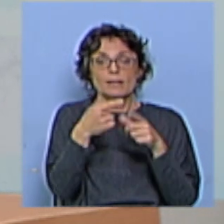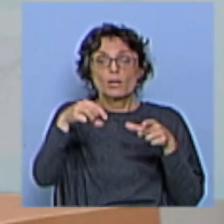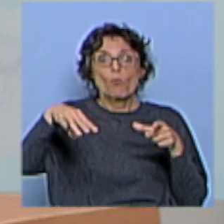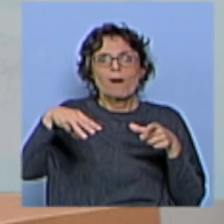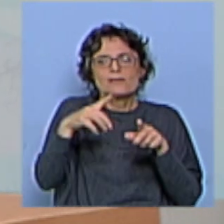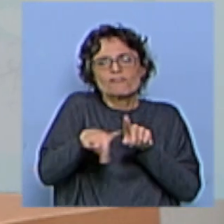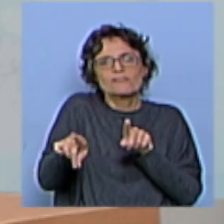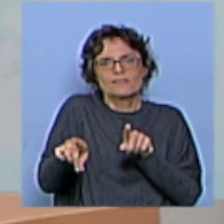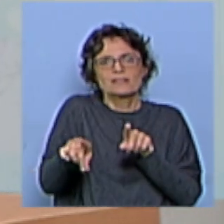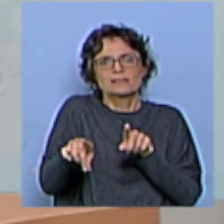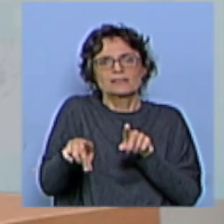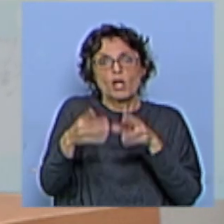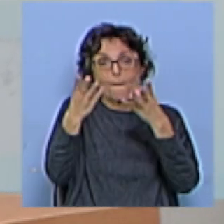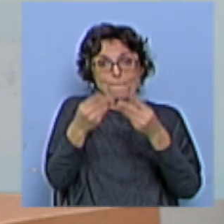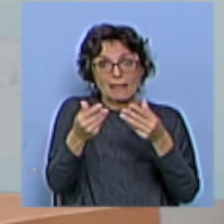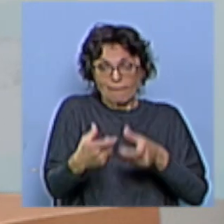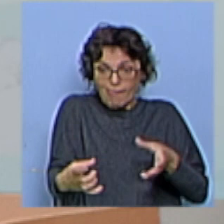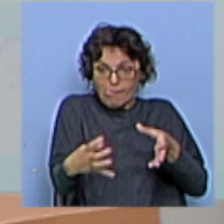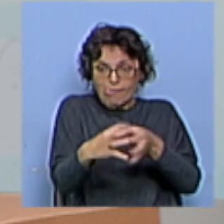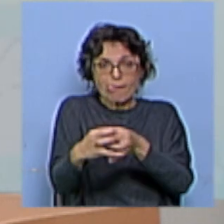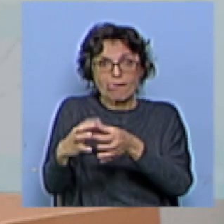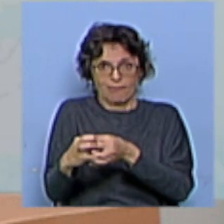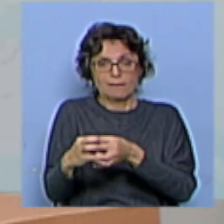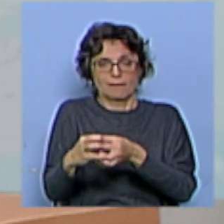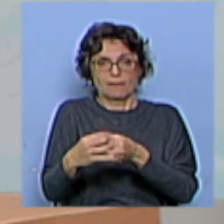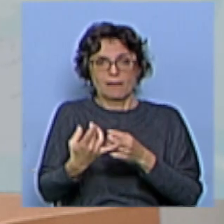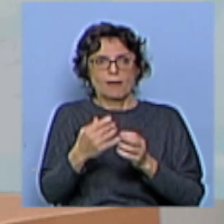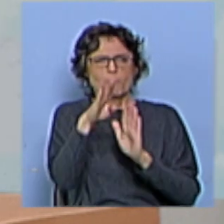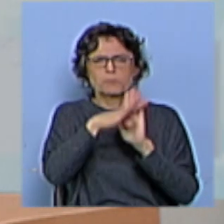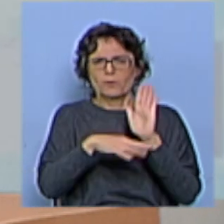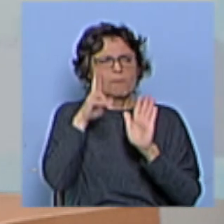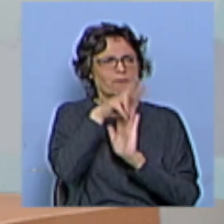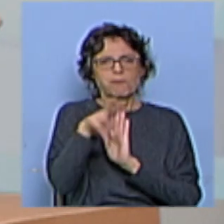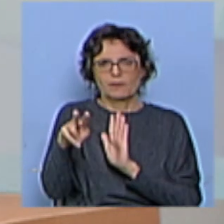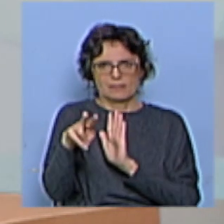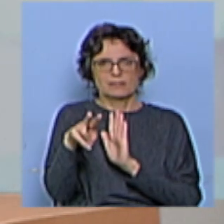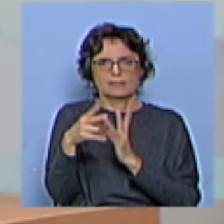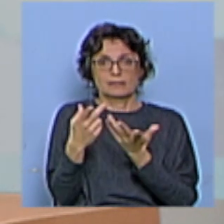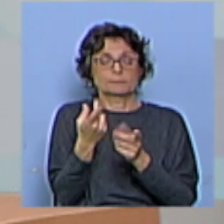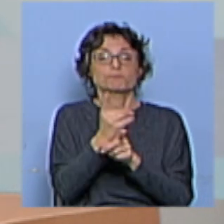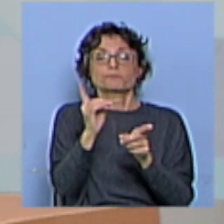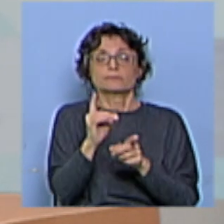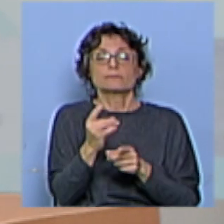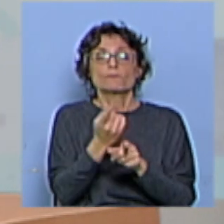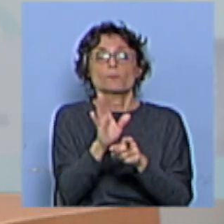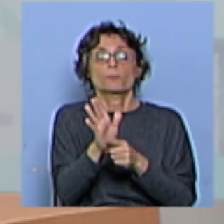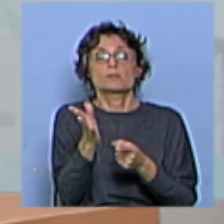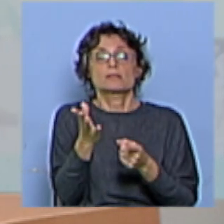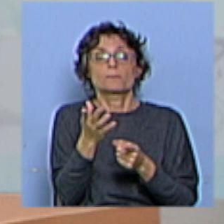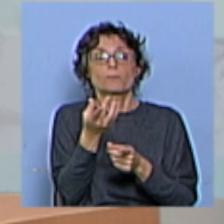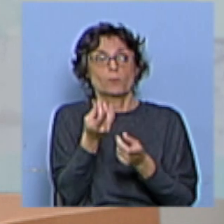são preparados especificamente para esse efeito, programas de visitas destinadas justamente a famílias ou a crianças